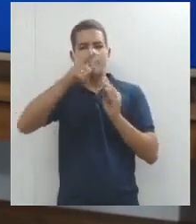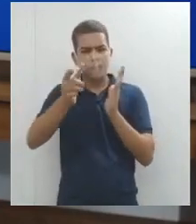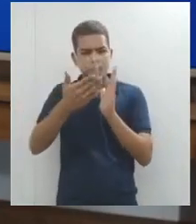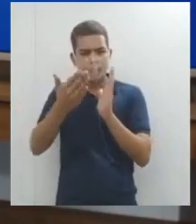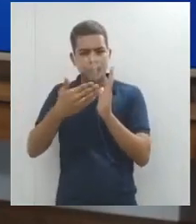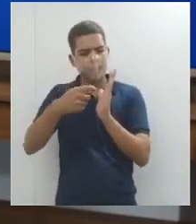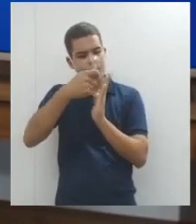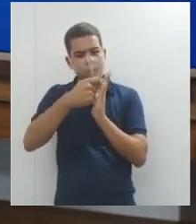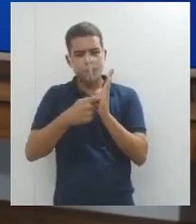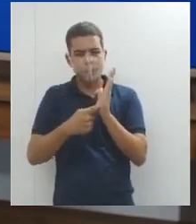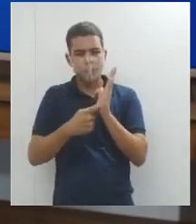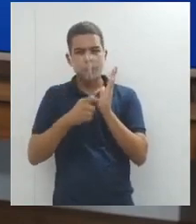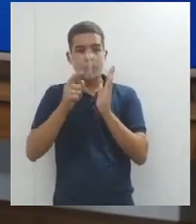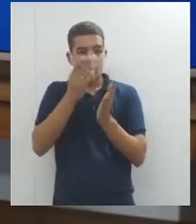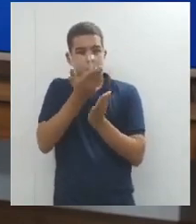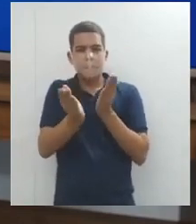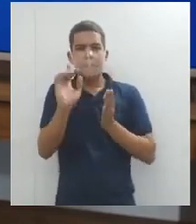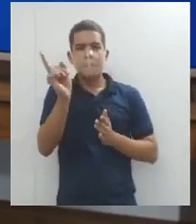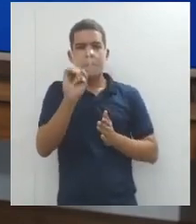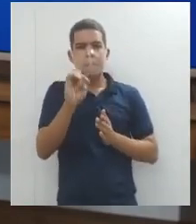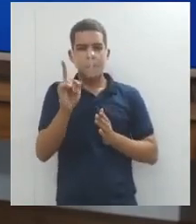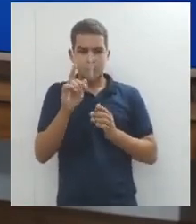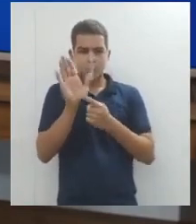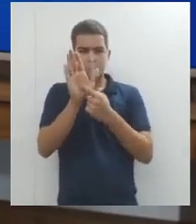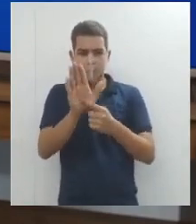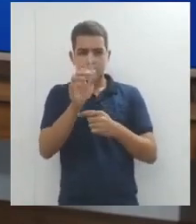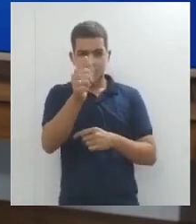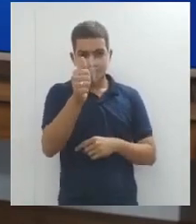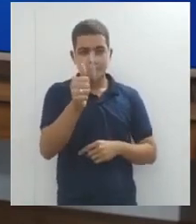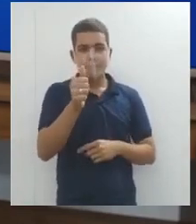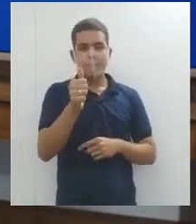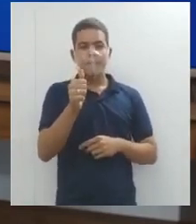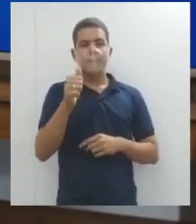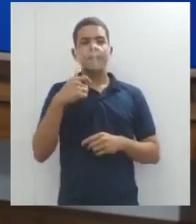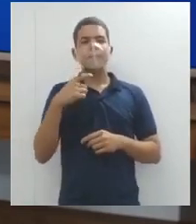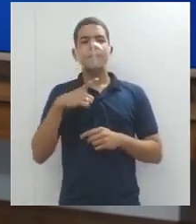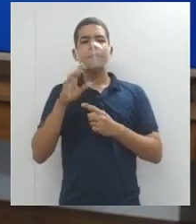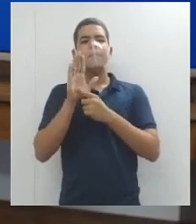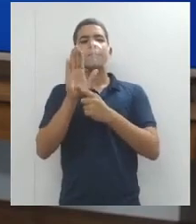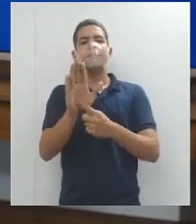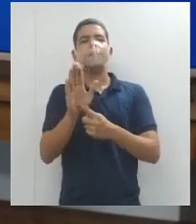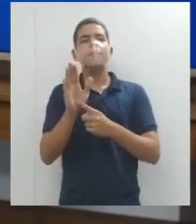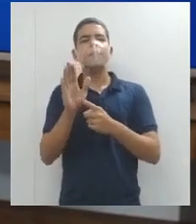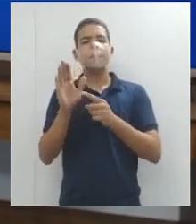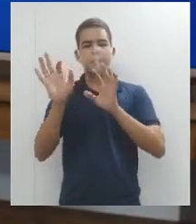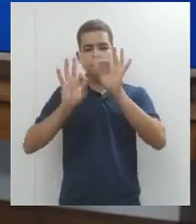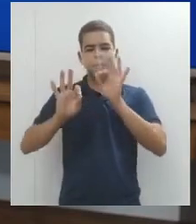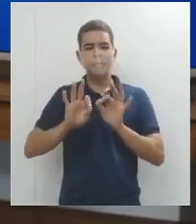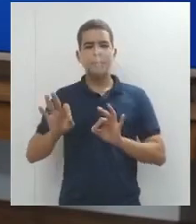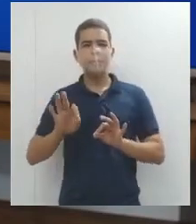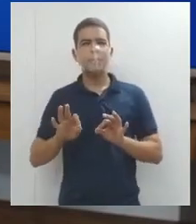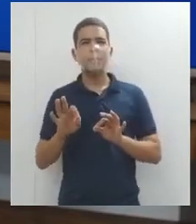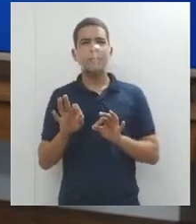teu caderninho, não perca isso que eu vou apresentar, tá? Isso que eu vou apresentar, eu vou montar um esquema aqui no quadro,